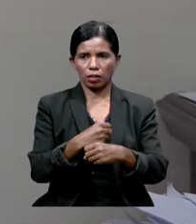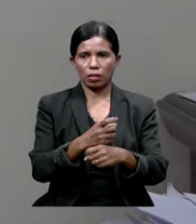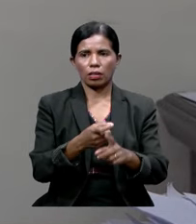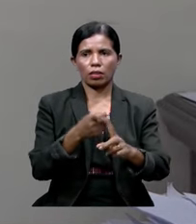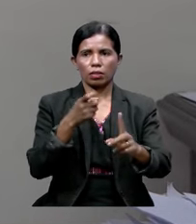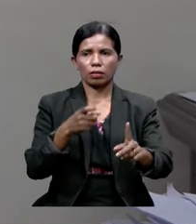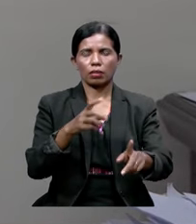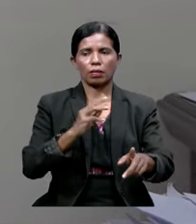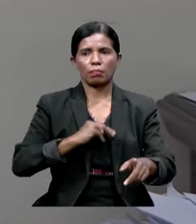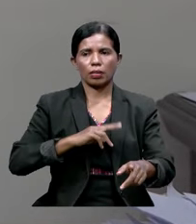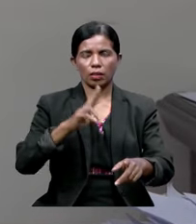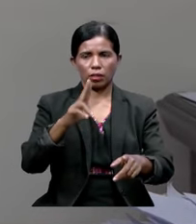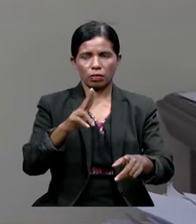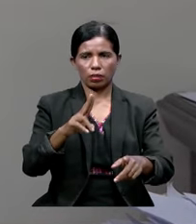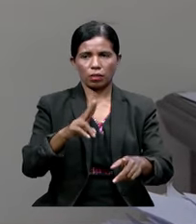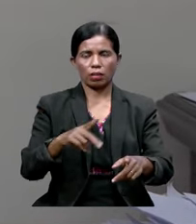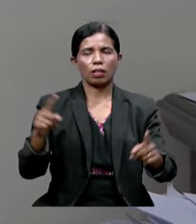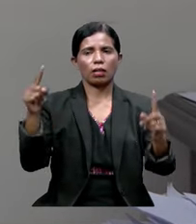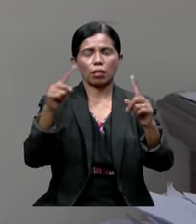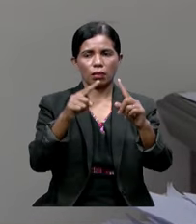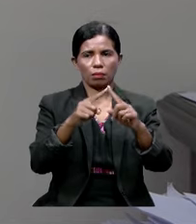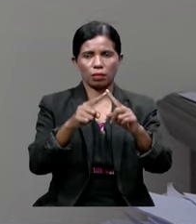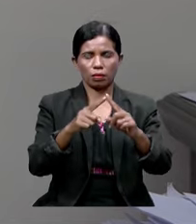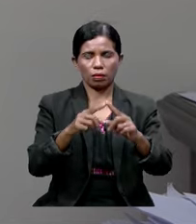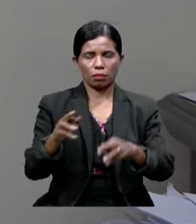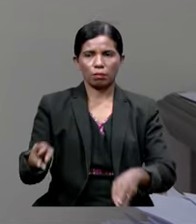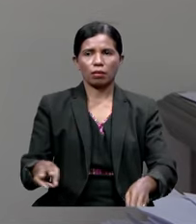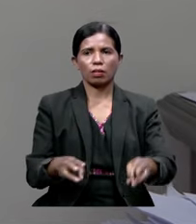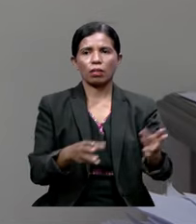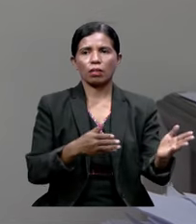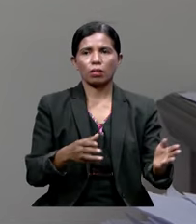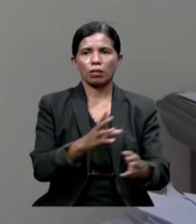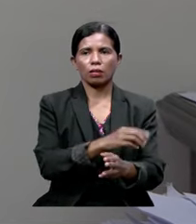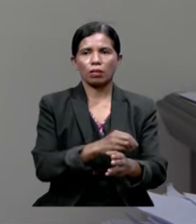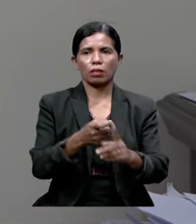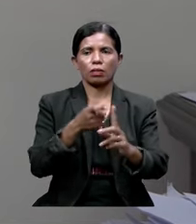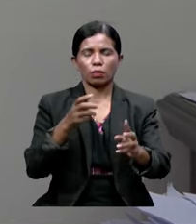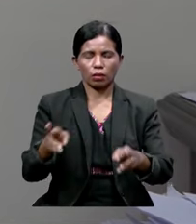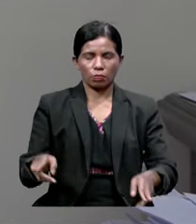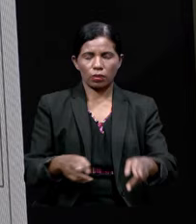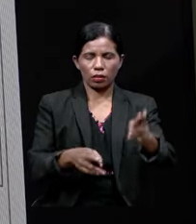ku maluana baiga baiga mota ku moro pa lori mota ne saiu cidade di